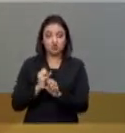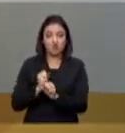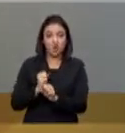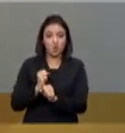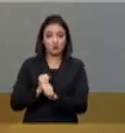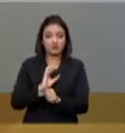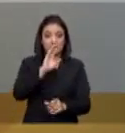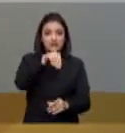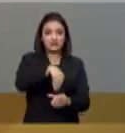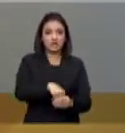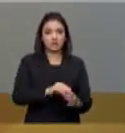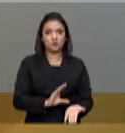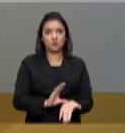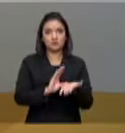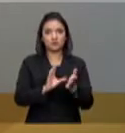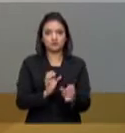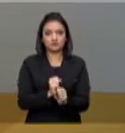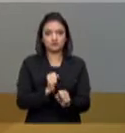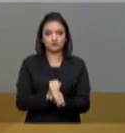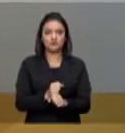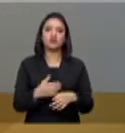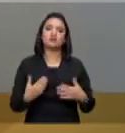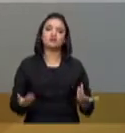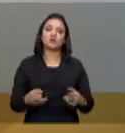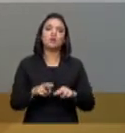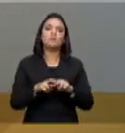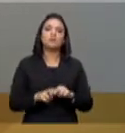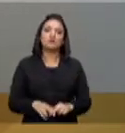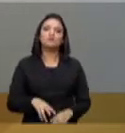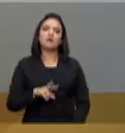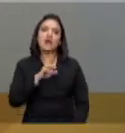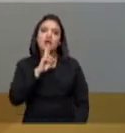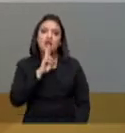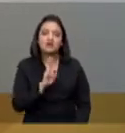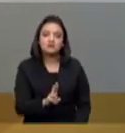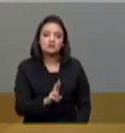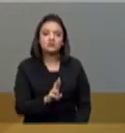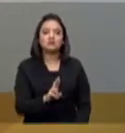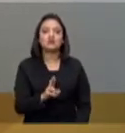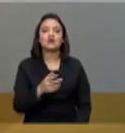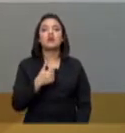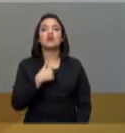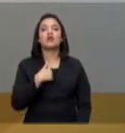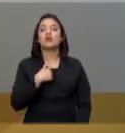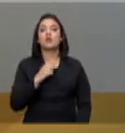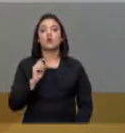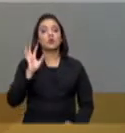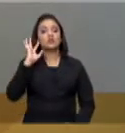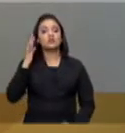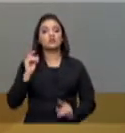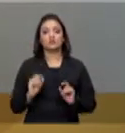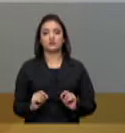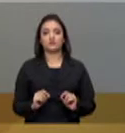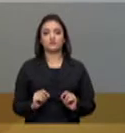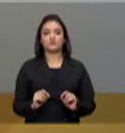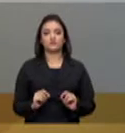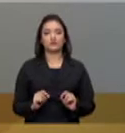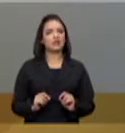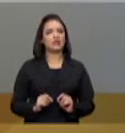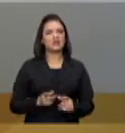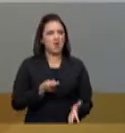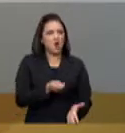essa resposta, estou encaminhando o voto, senhor presidente, senhores ministros, no sentido de não haver